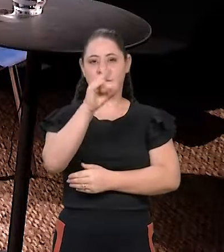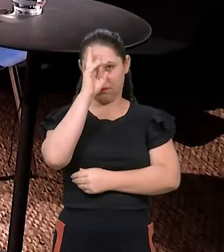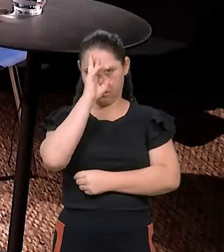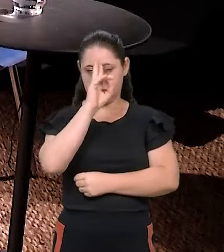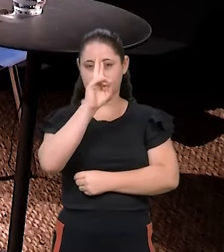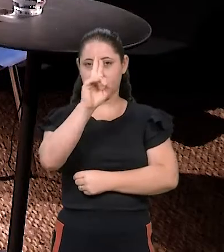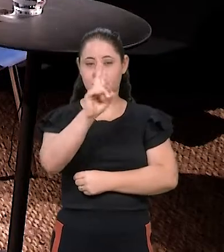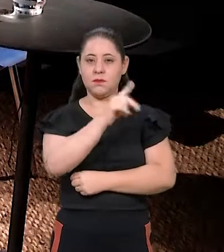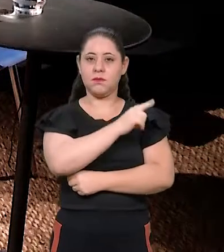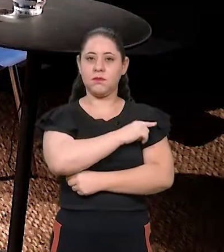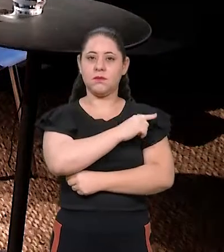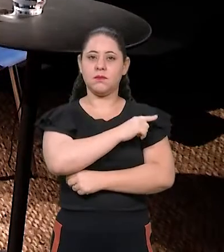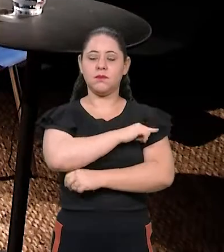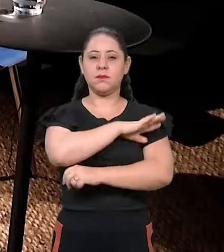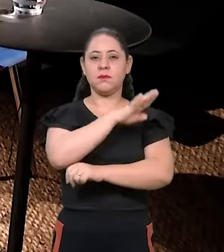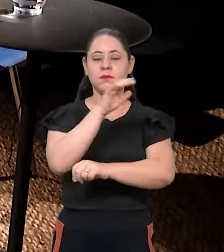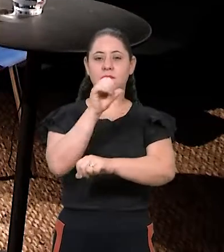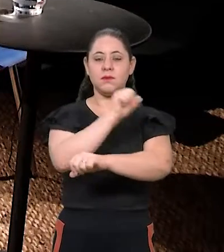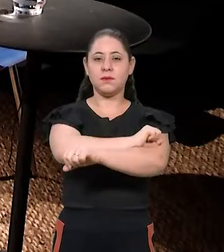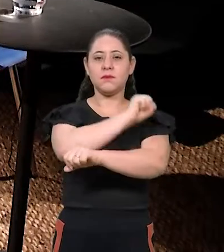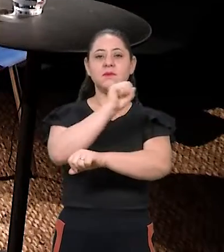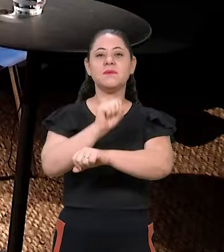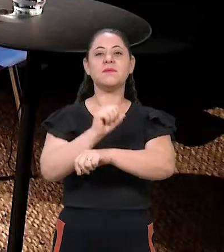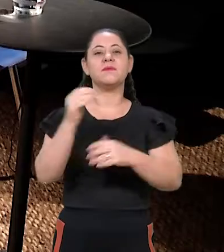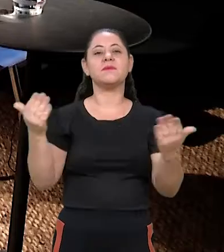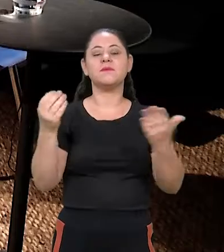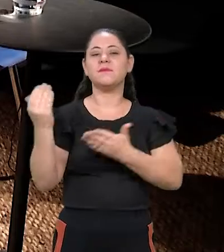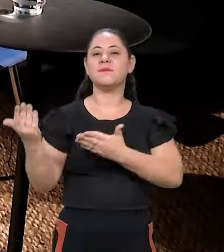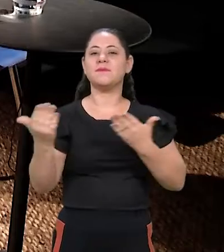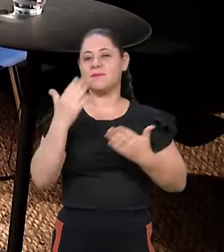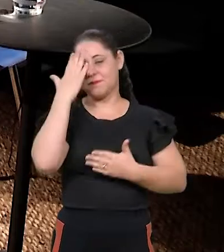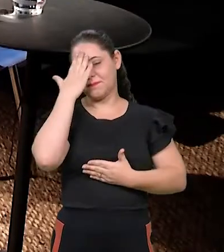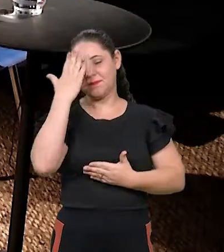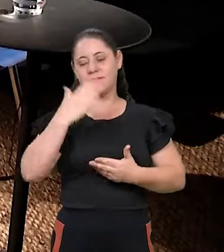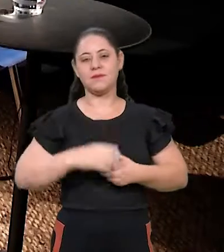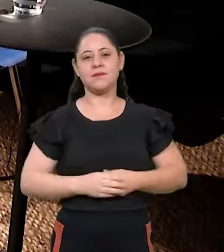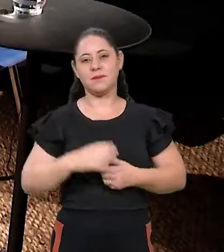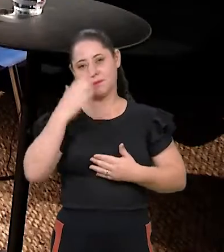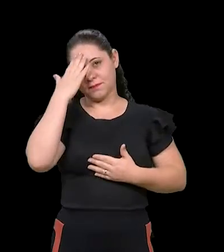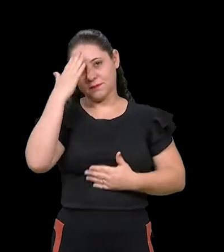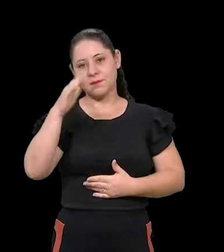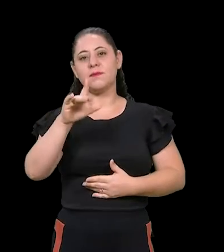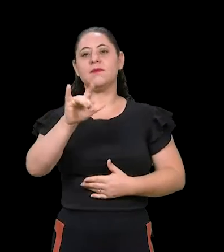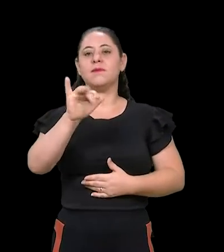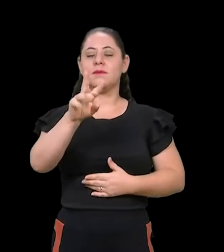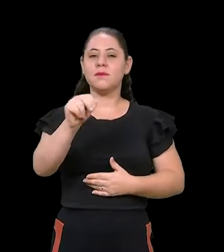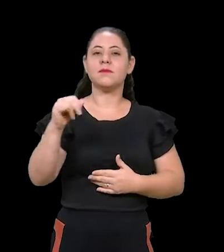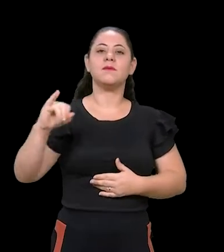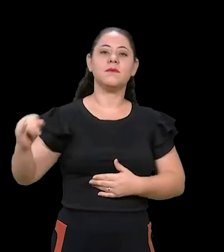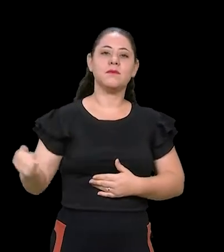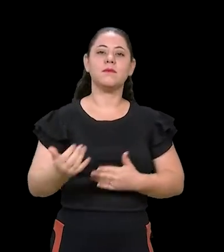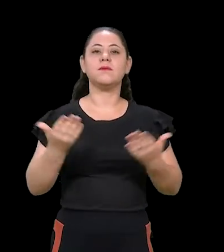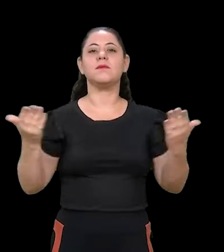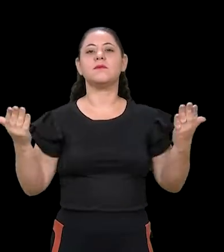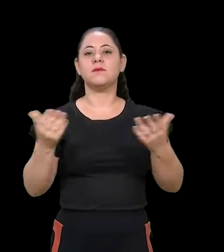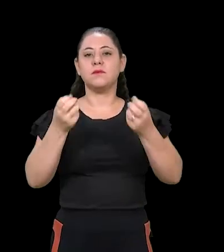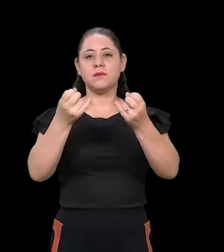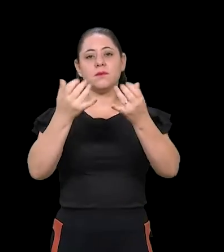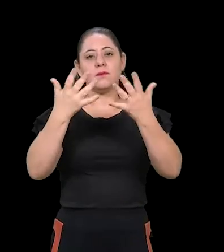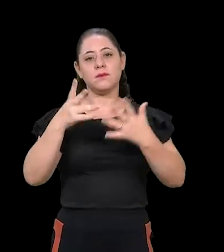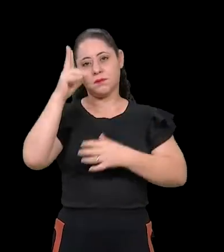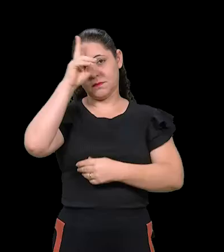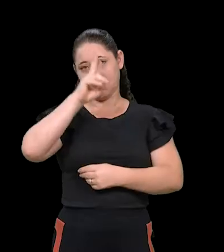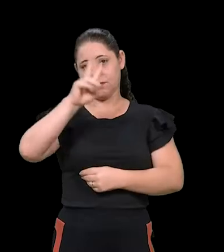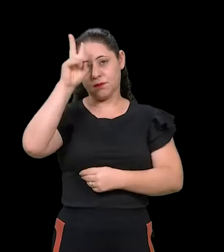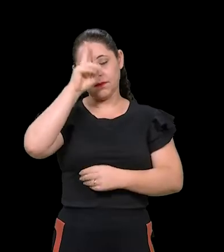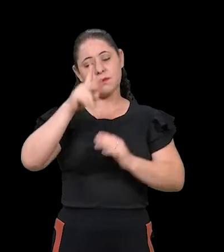Cláudio Jorge Mendonça, que é o diretor superintendente do Sebrae. Seja muito bem-vindo, obrigada. Obrigado, Lívia, obrigado pela oportunidade aqui